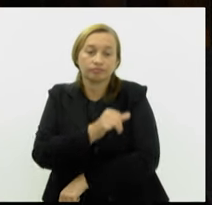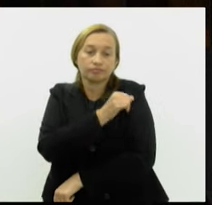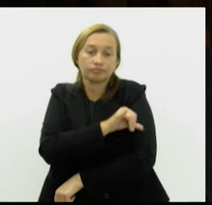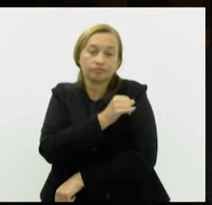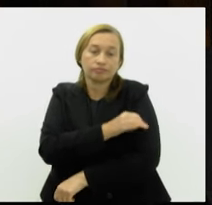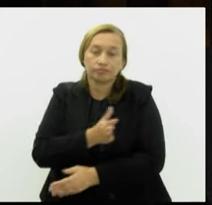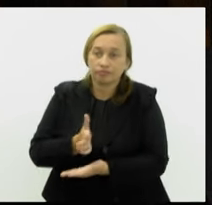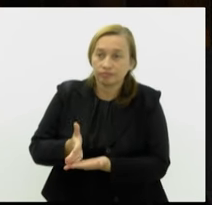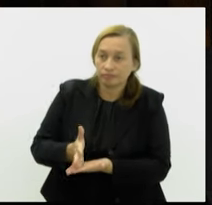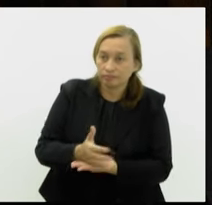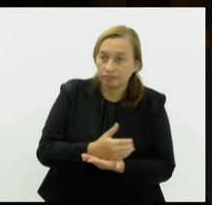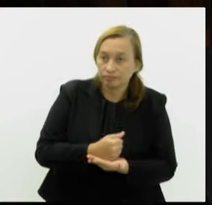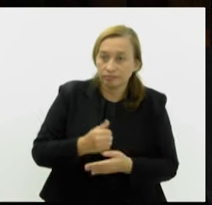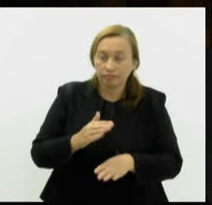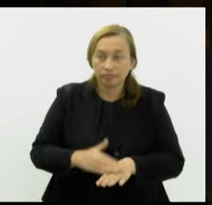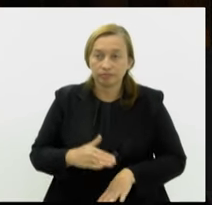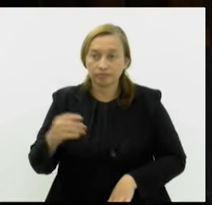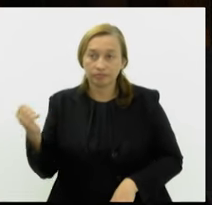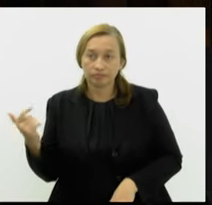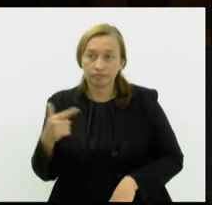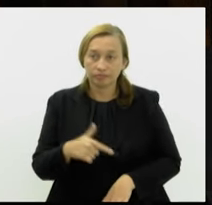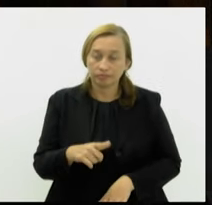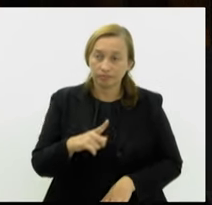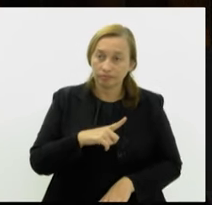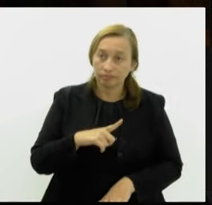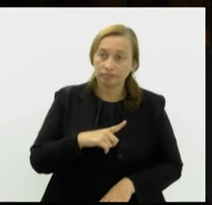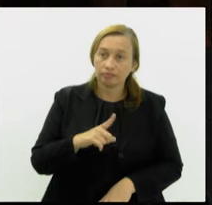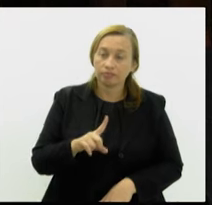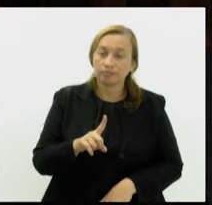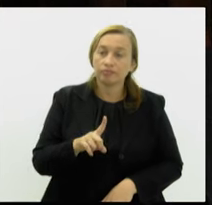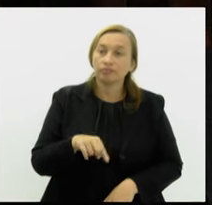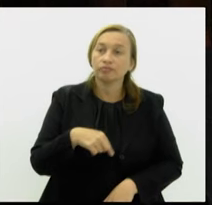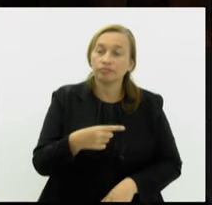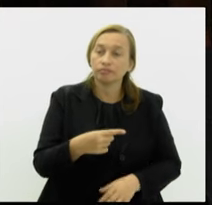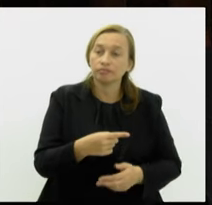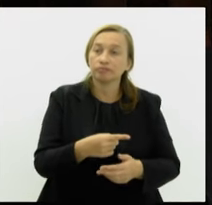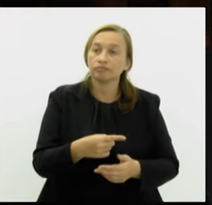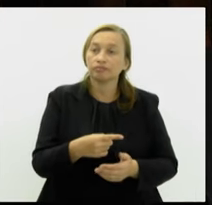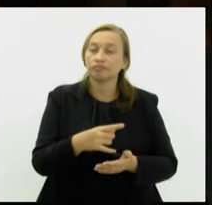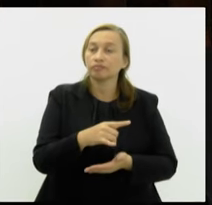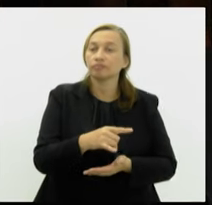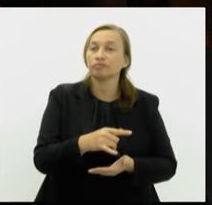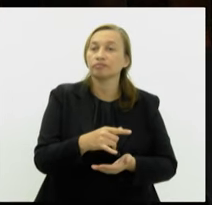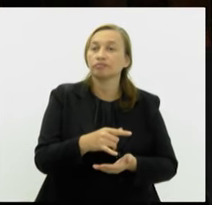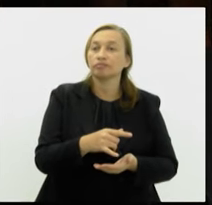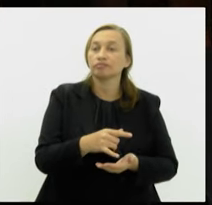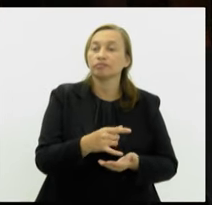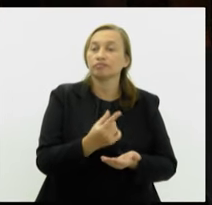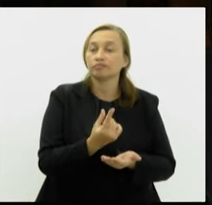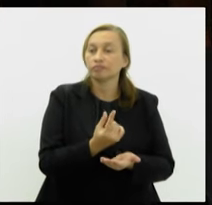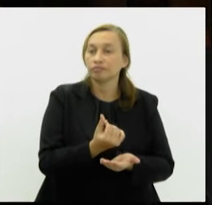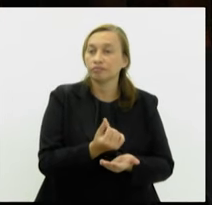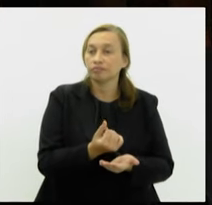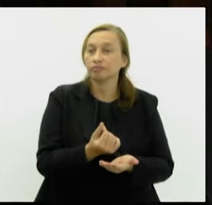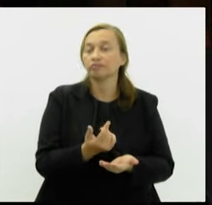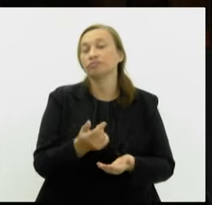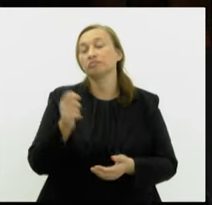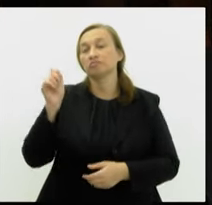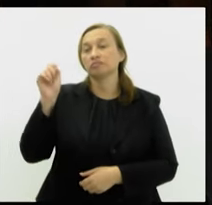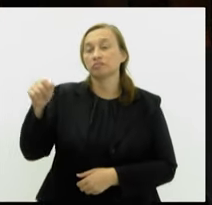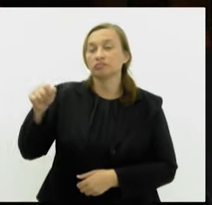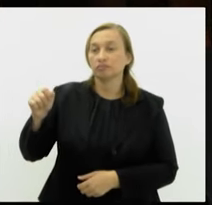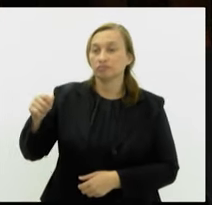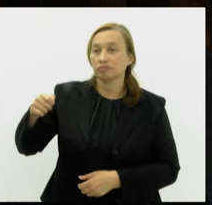arrecadasse a mais do que o previsto, quanto aquilo que viesse de receitas extraordinárias. Um novo leilão,